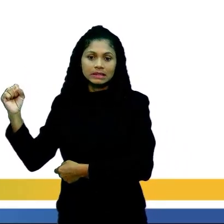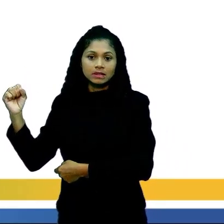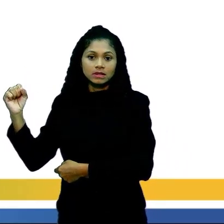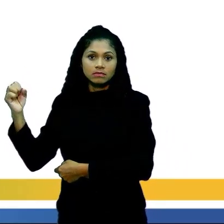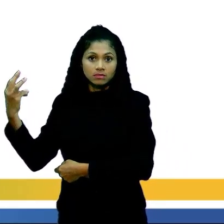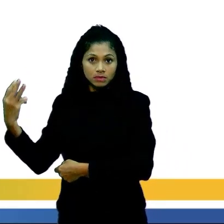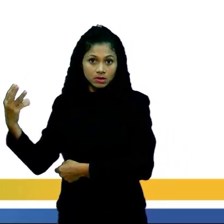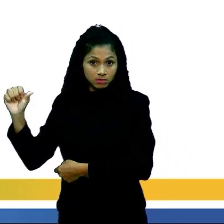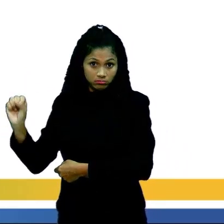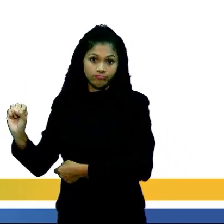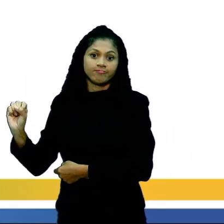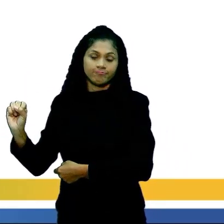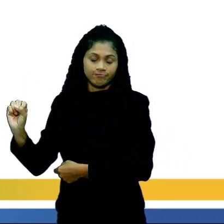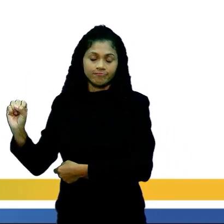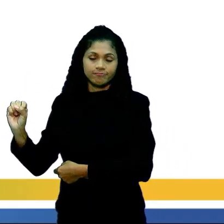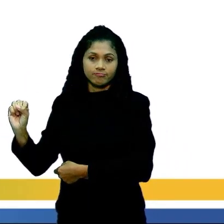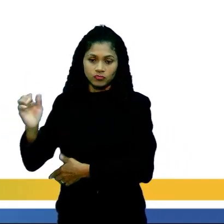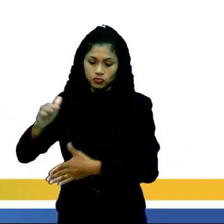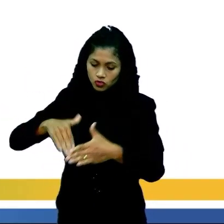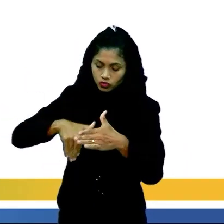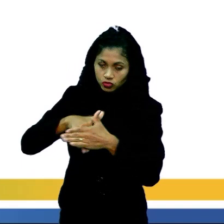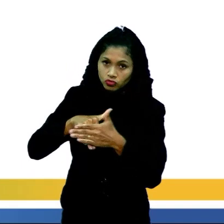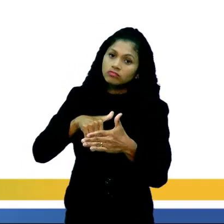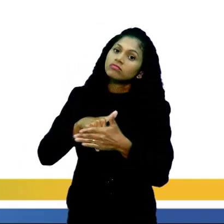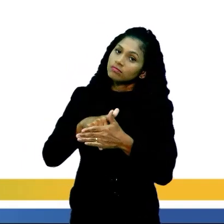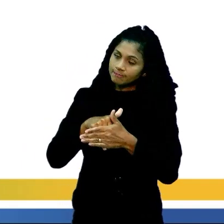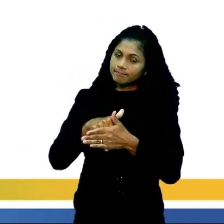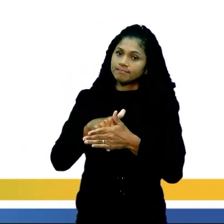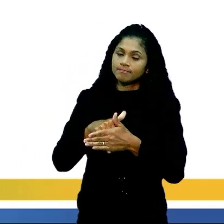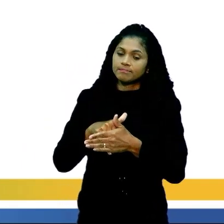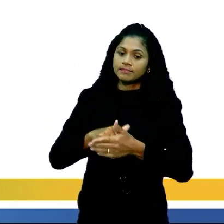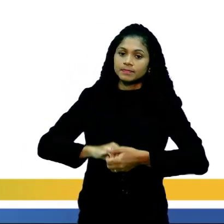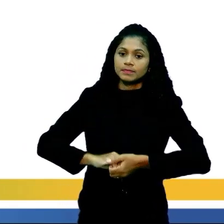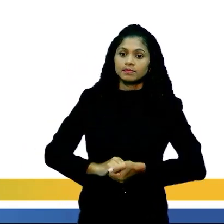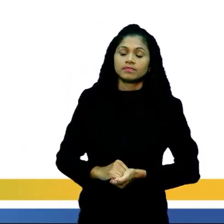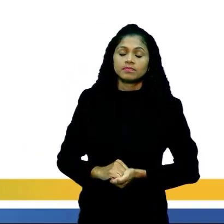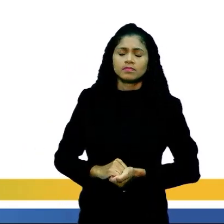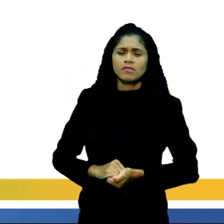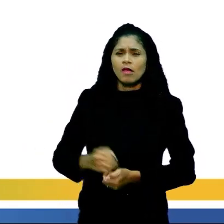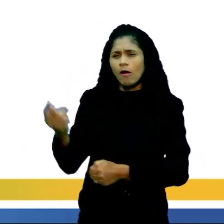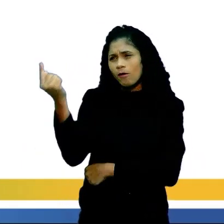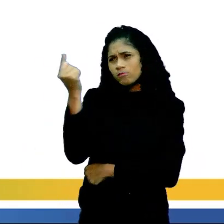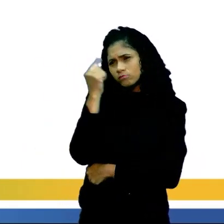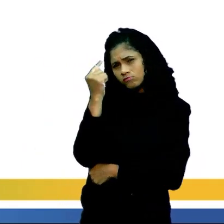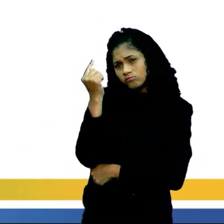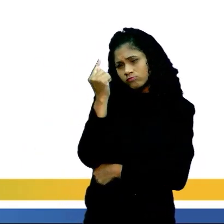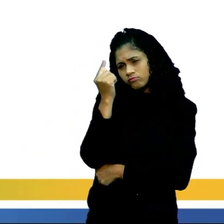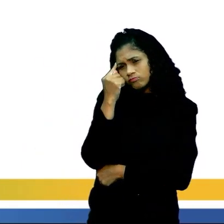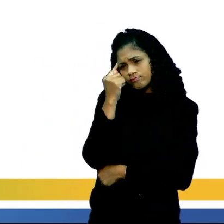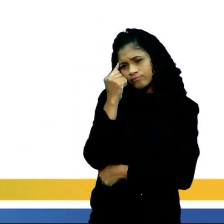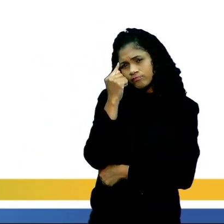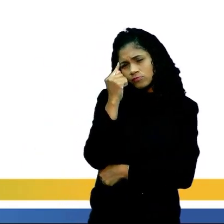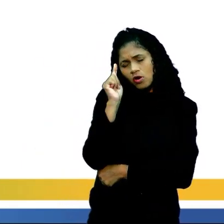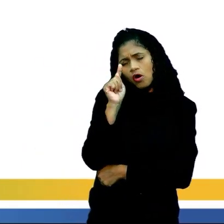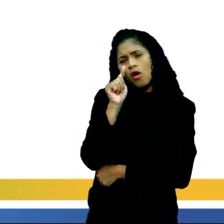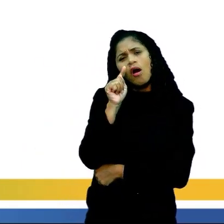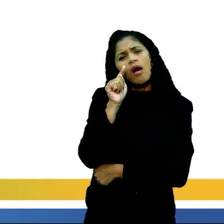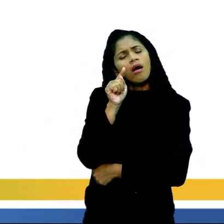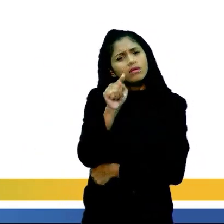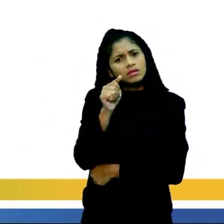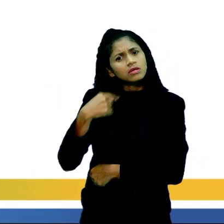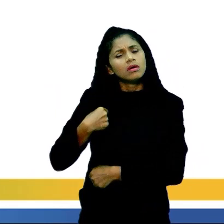ser os 38 jogos, ou seja, rodadas. É só pensar que o seu time